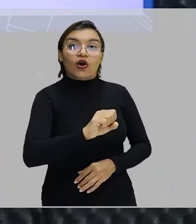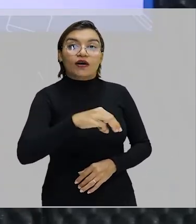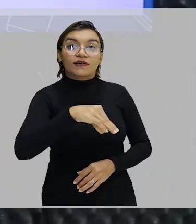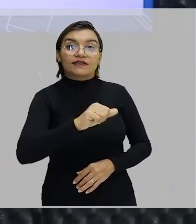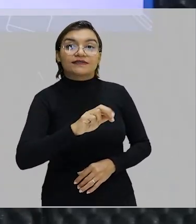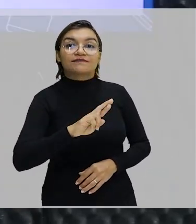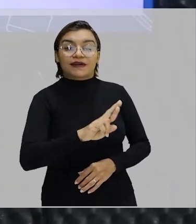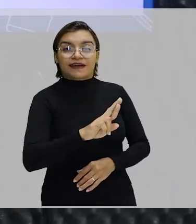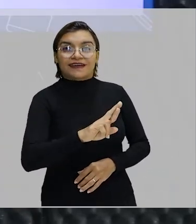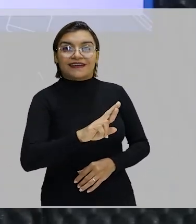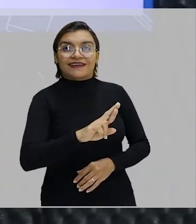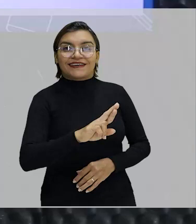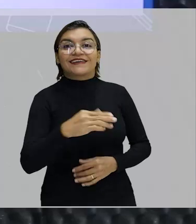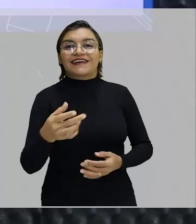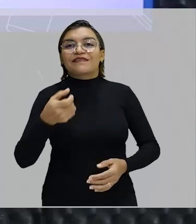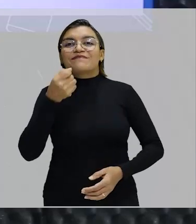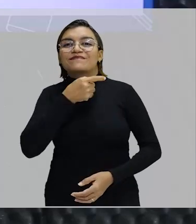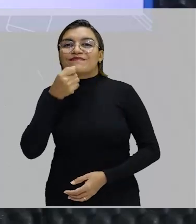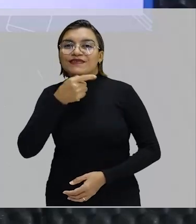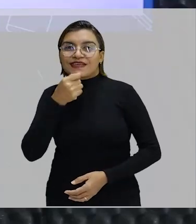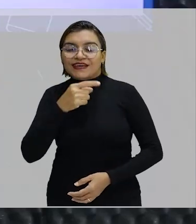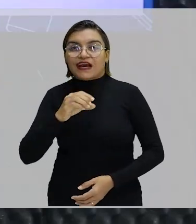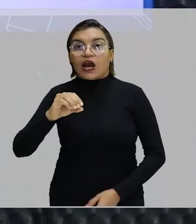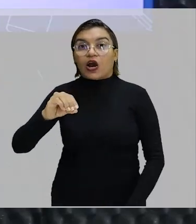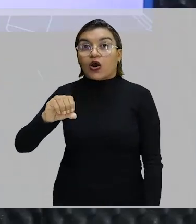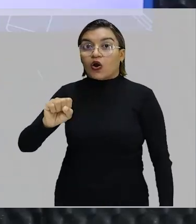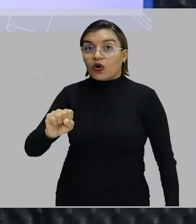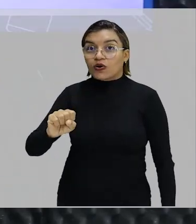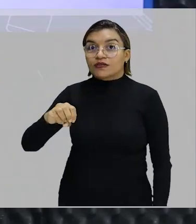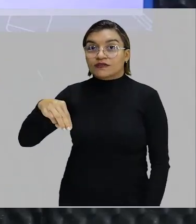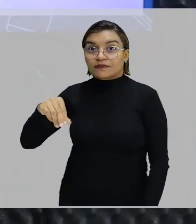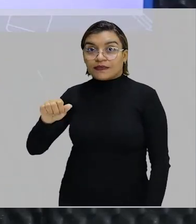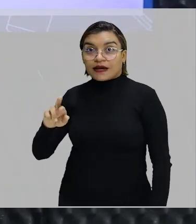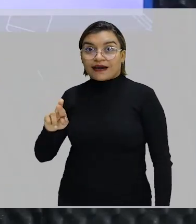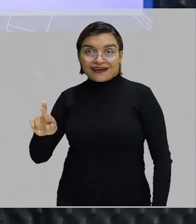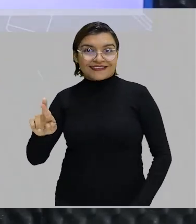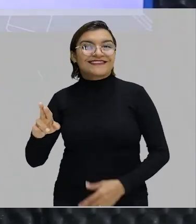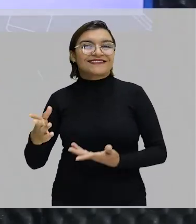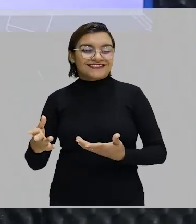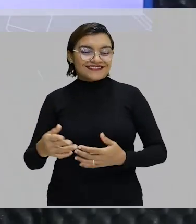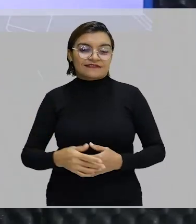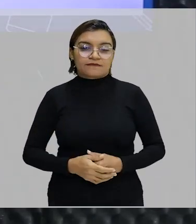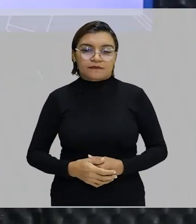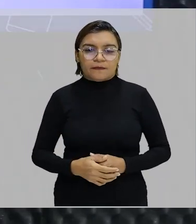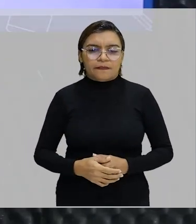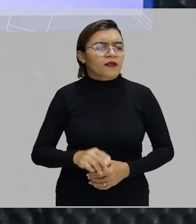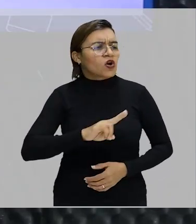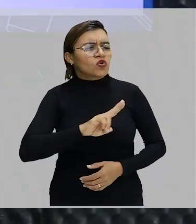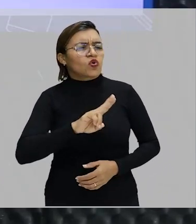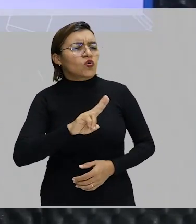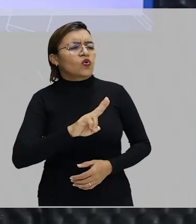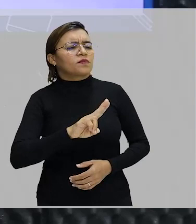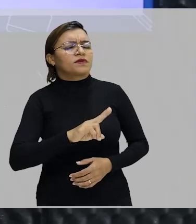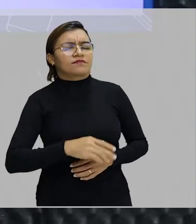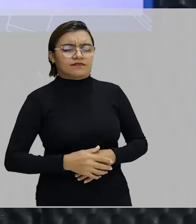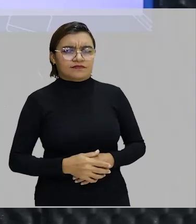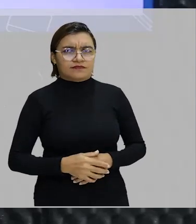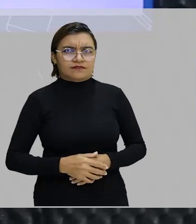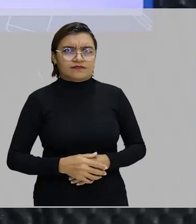cara é Osmar, ele faz a brincadeira aqui com o nome dele. E aqui ele diz, ó, como é seu nome?